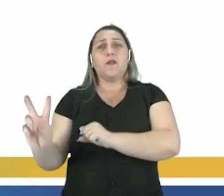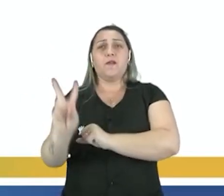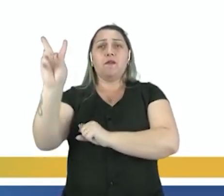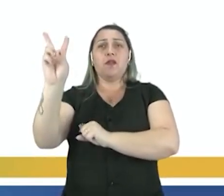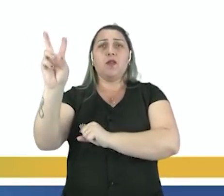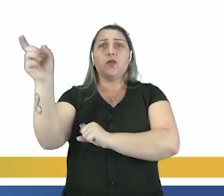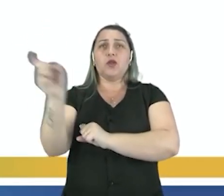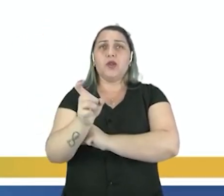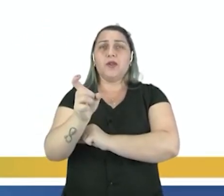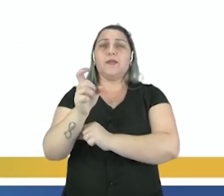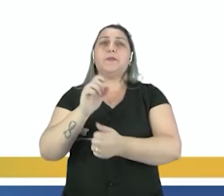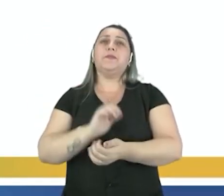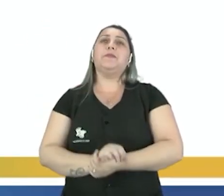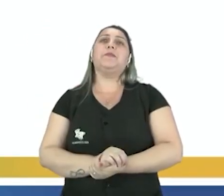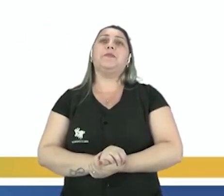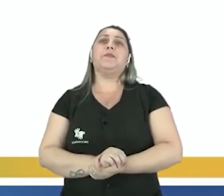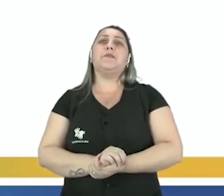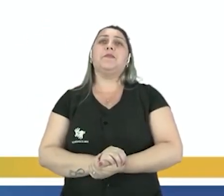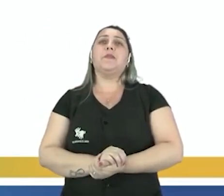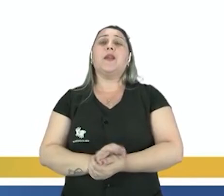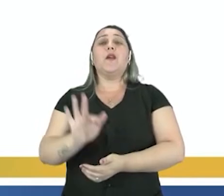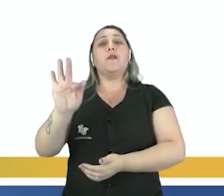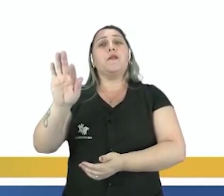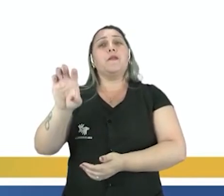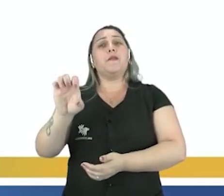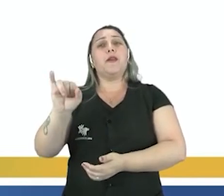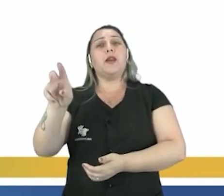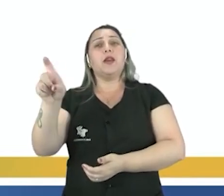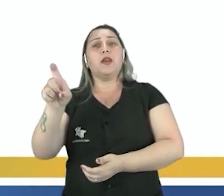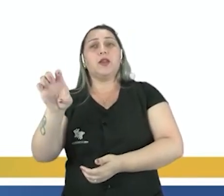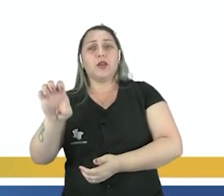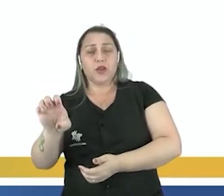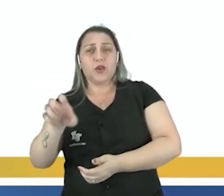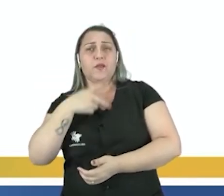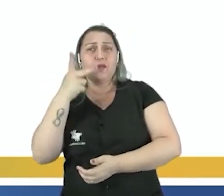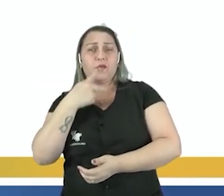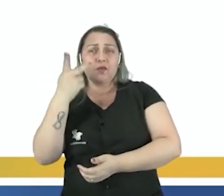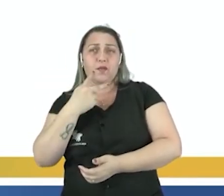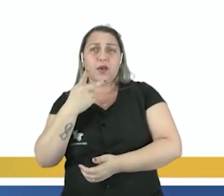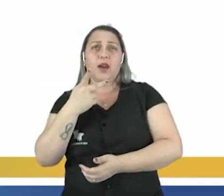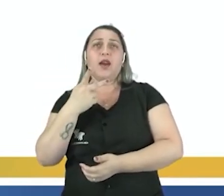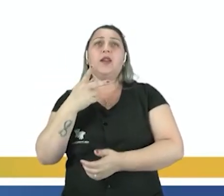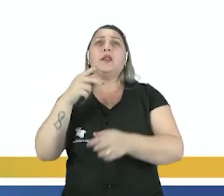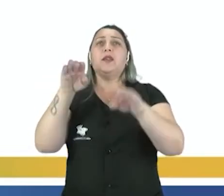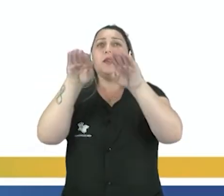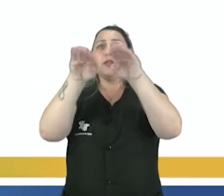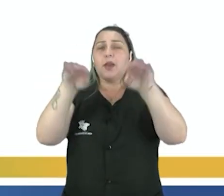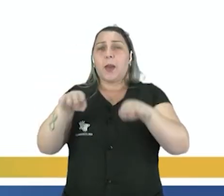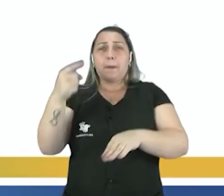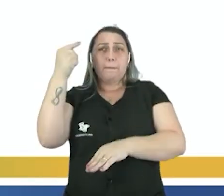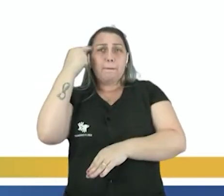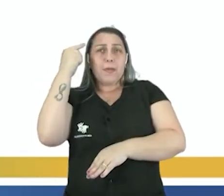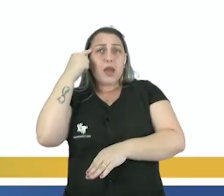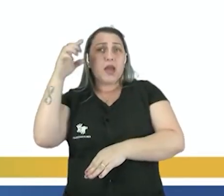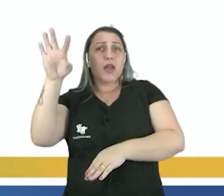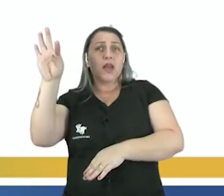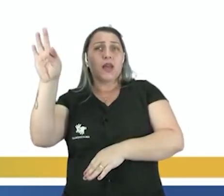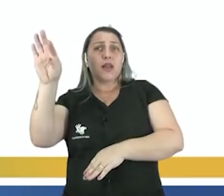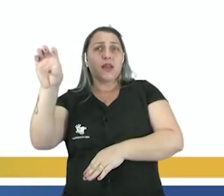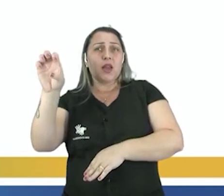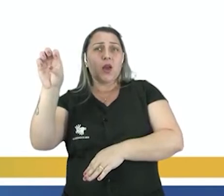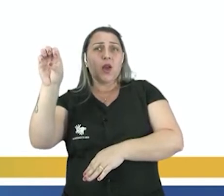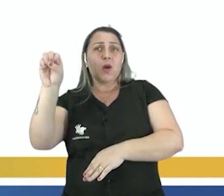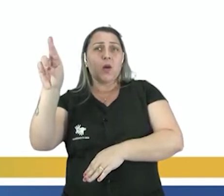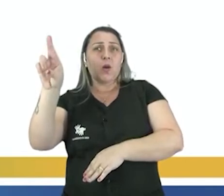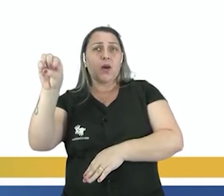medida x. Então aqui você tem um feixe, né? E quando eu falo em feixe de retas paralelas, eu já penso em teorema de Tales. E eu